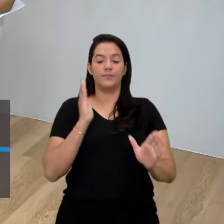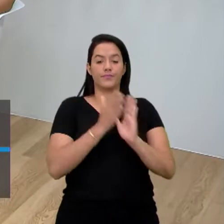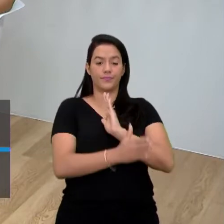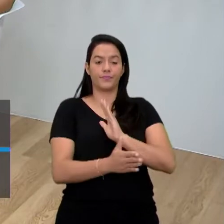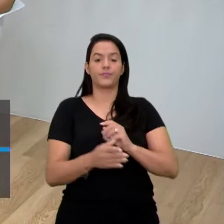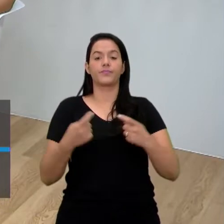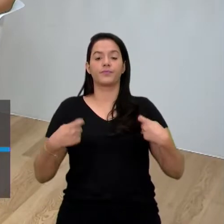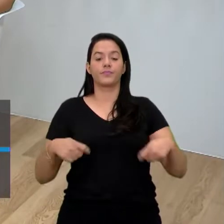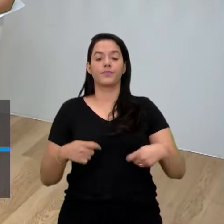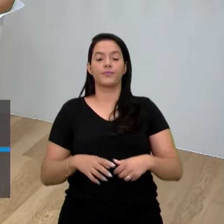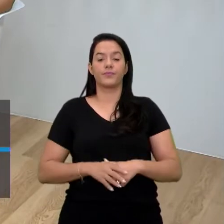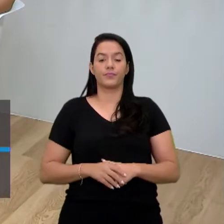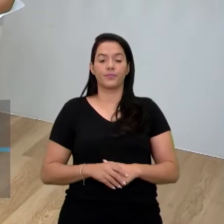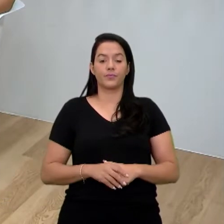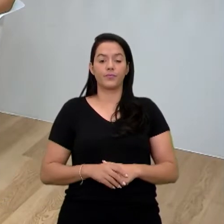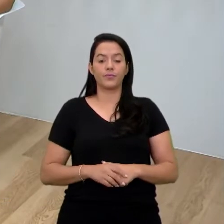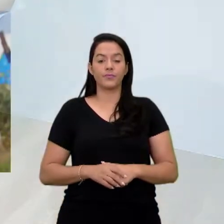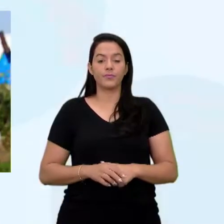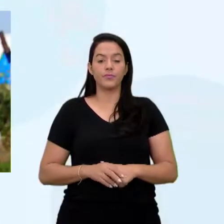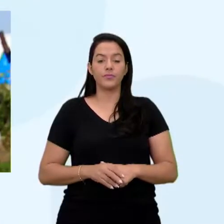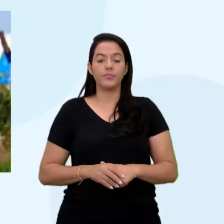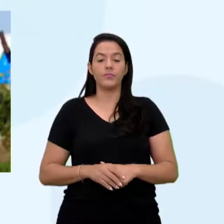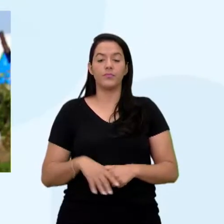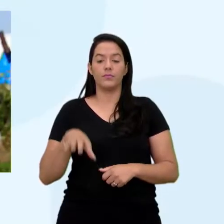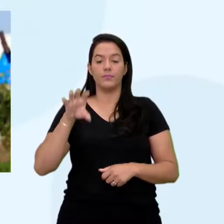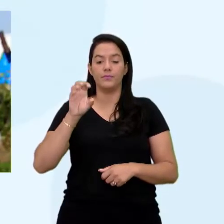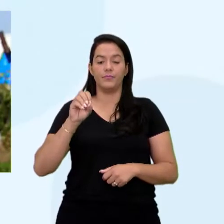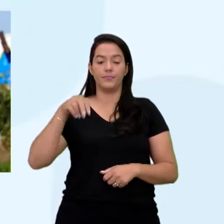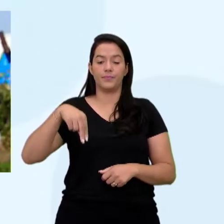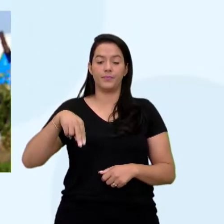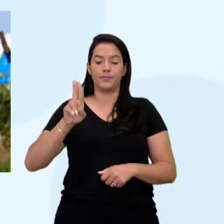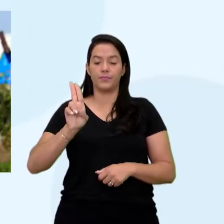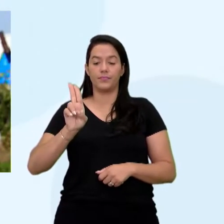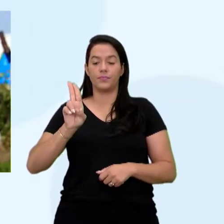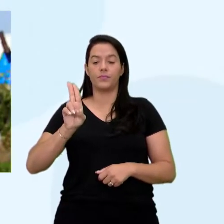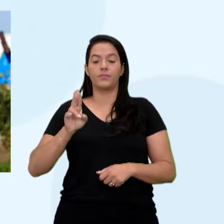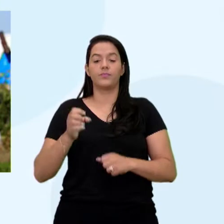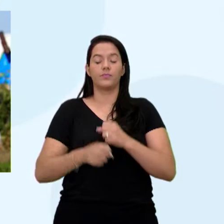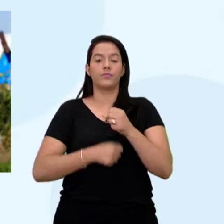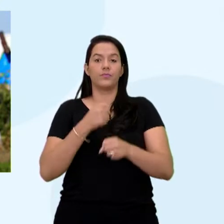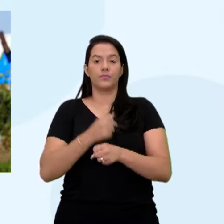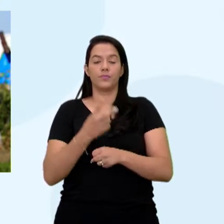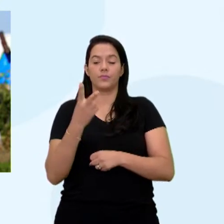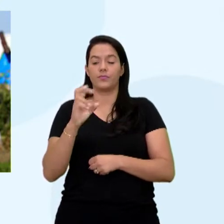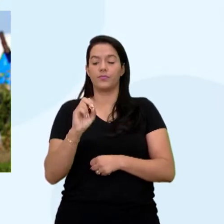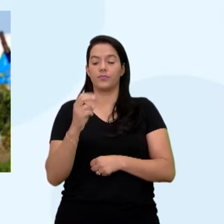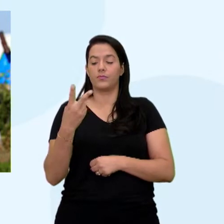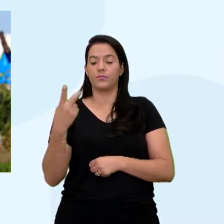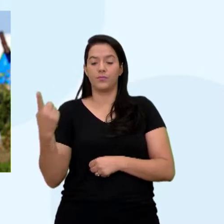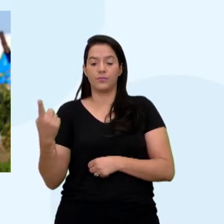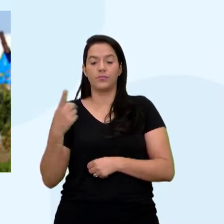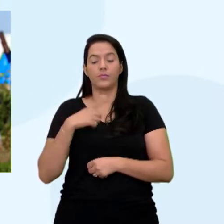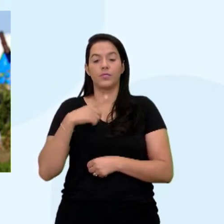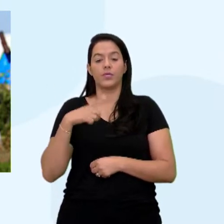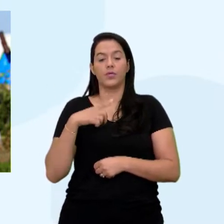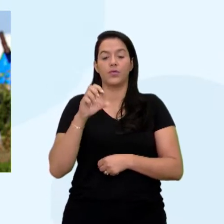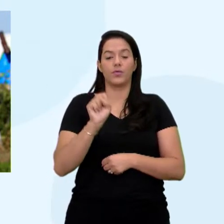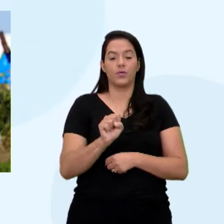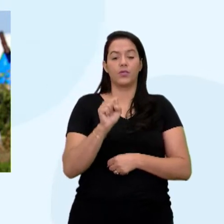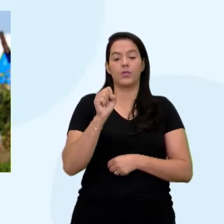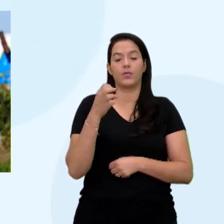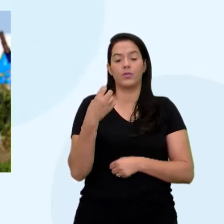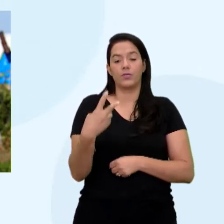voltar para o LED. Segundo a ONU, são dados de 2021, nós temos